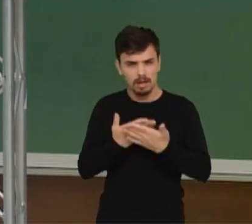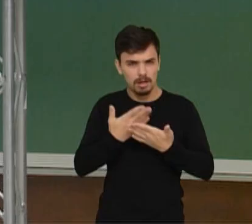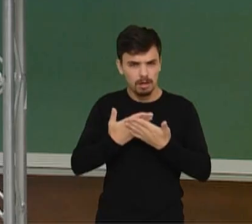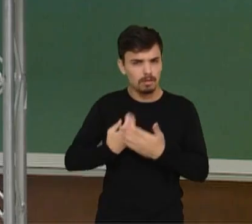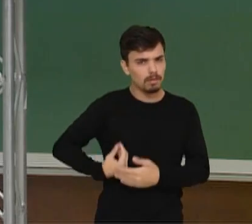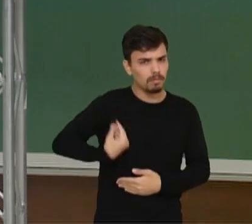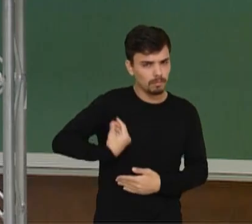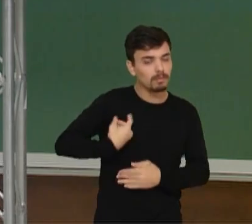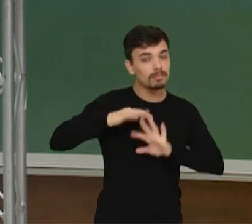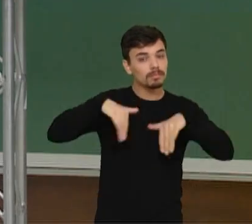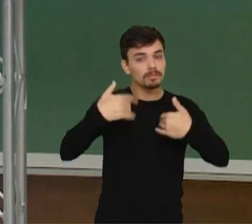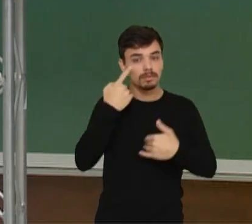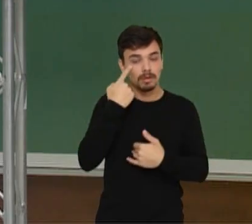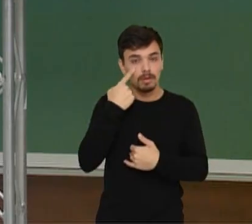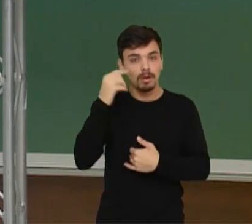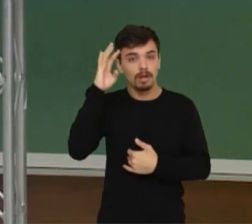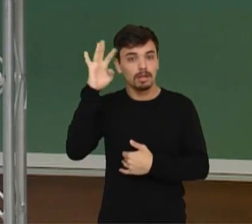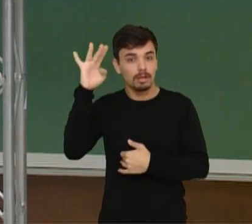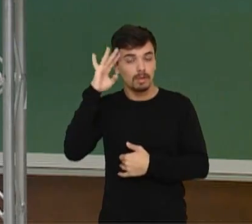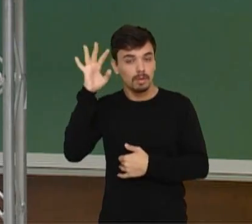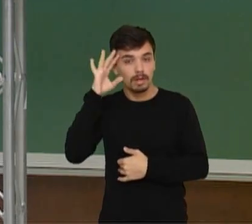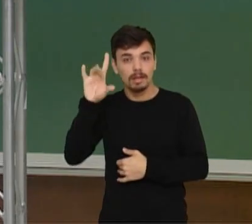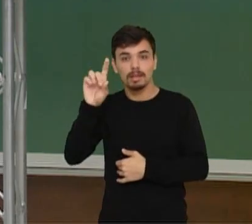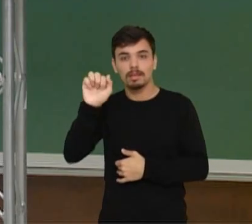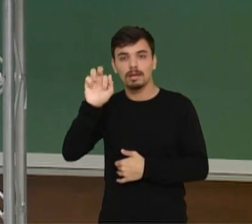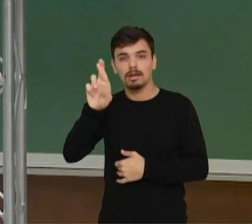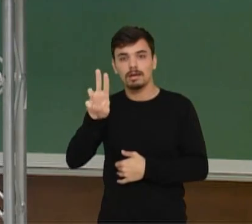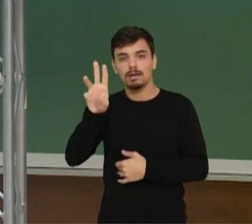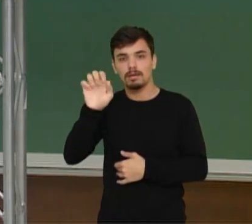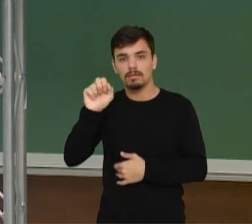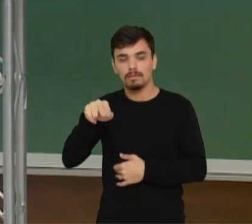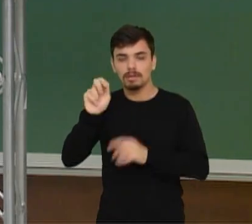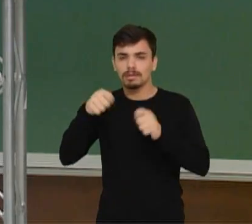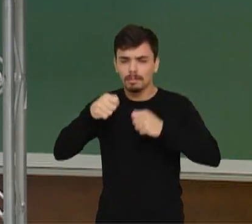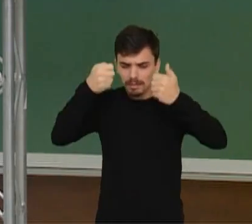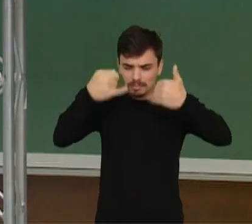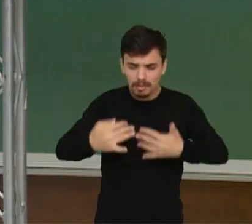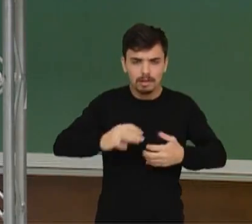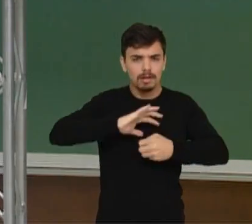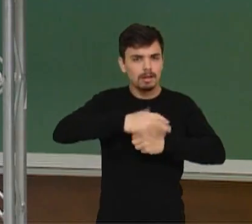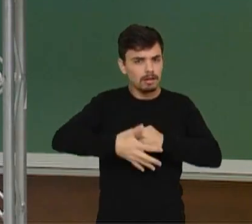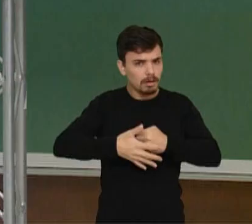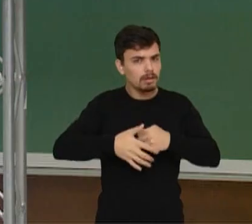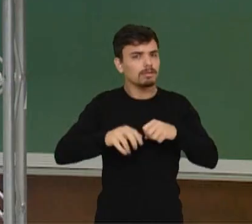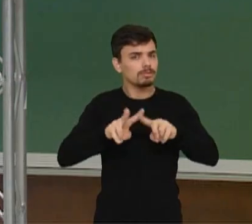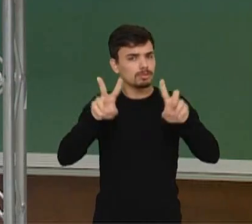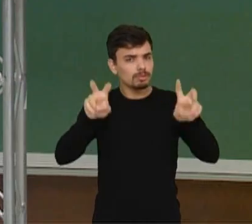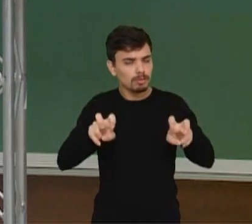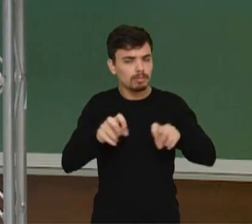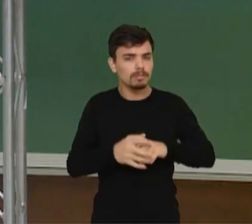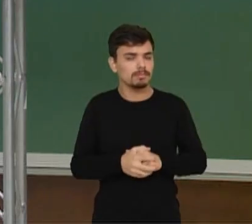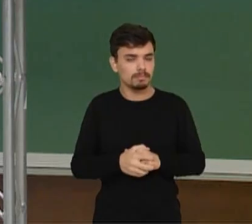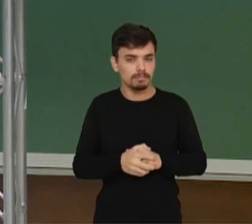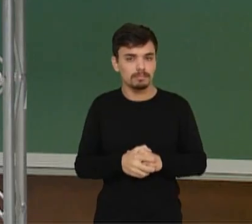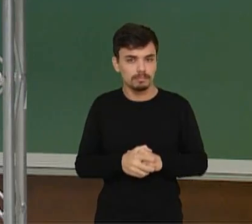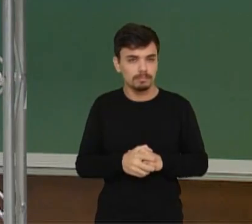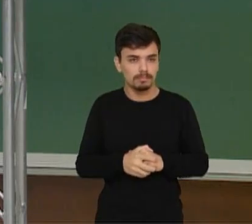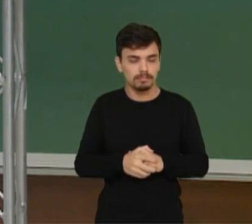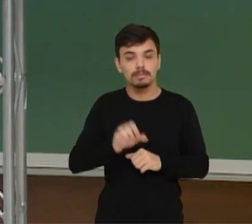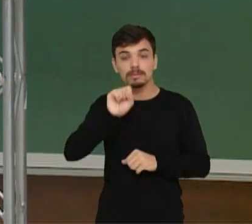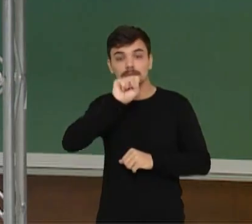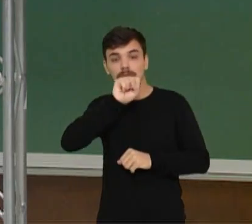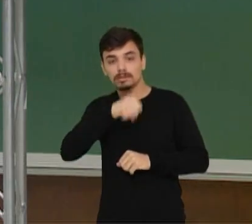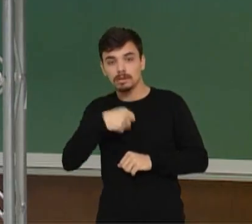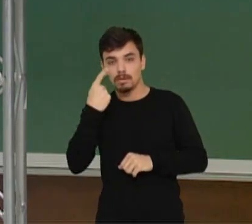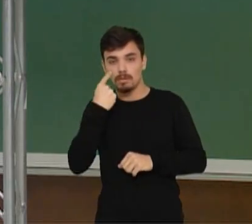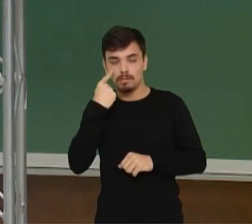lembram? Teoria de Darwin consegue explicar a evolução do atual vírus? Perguntou o Vitor Morato lá de Sarandi. Sim, Vitor, né? Então,